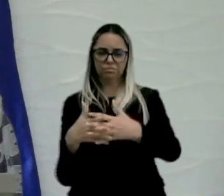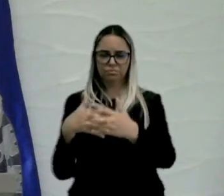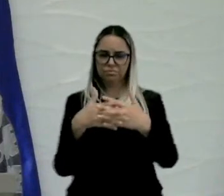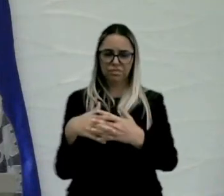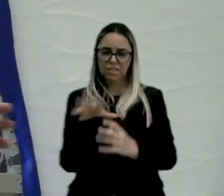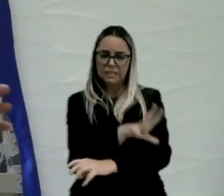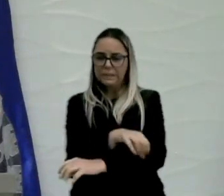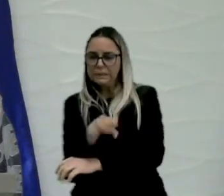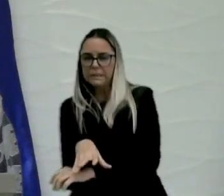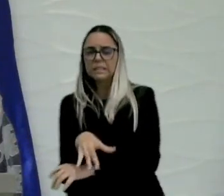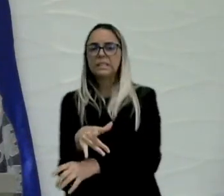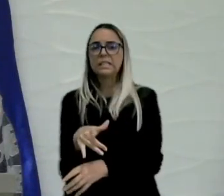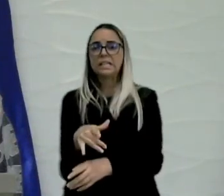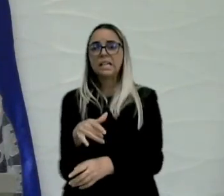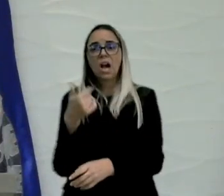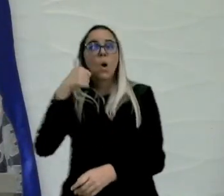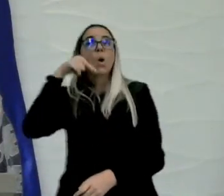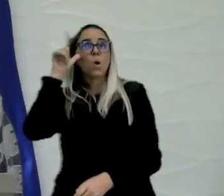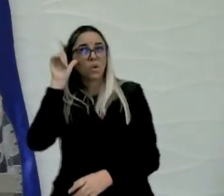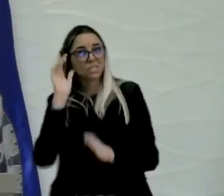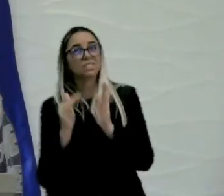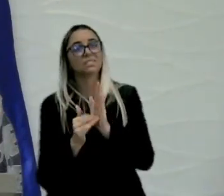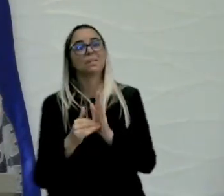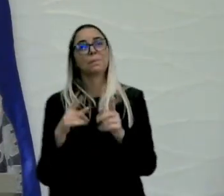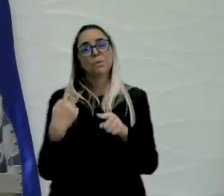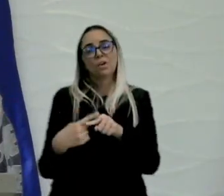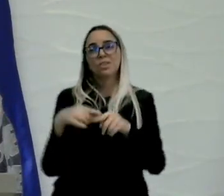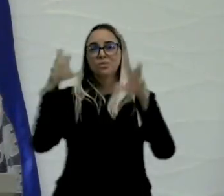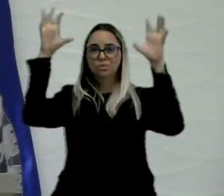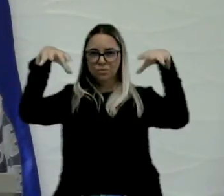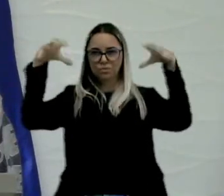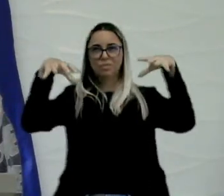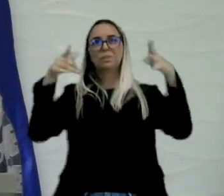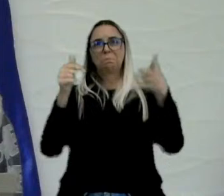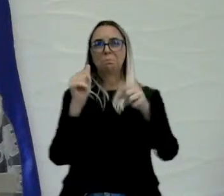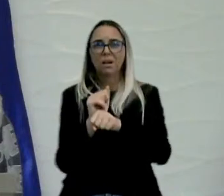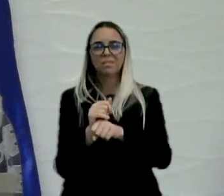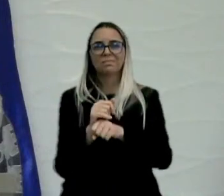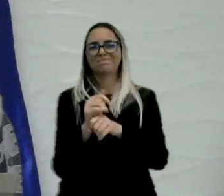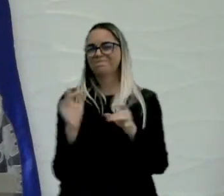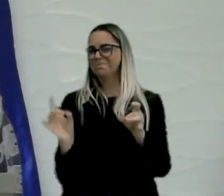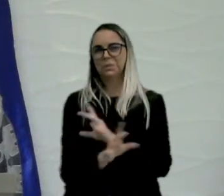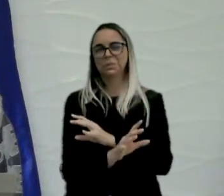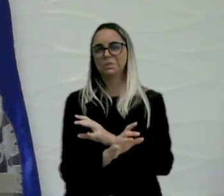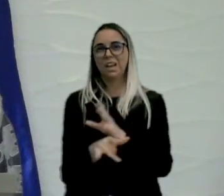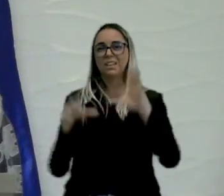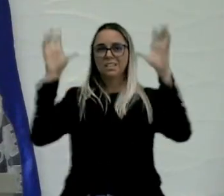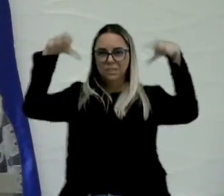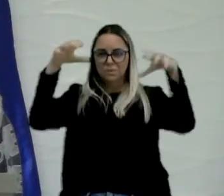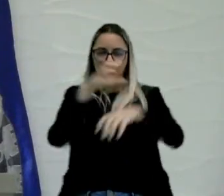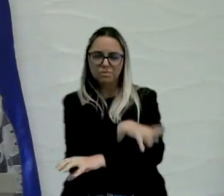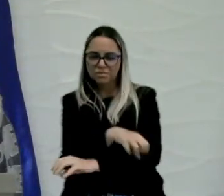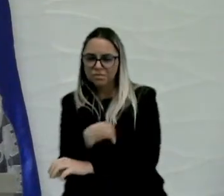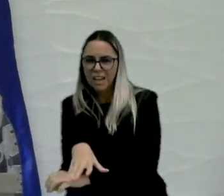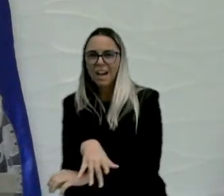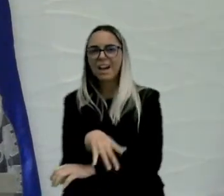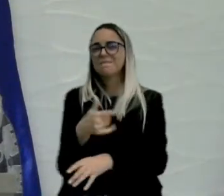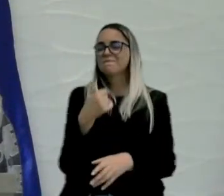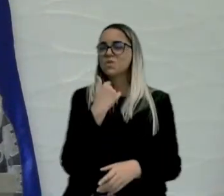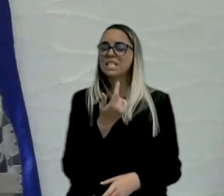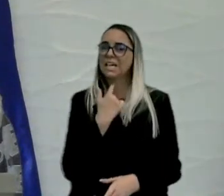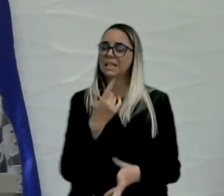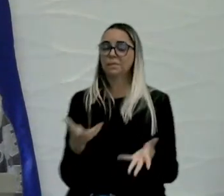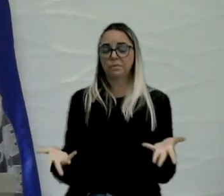que deu uma parada hoje porque as chuva também suspenderam não tá dando mais para a terra através da deputada Dero